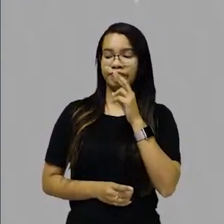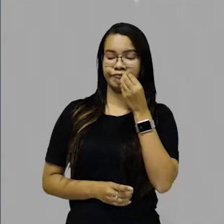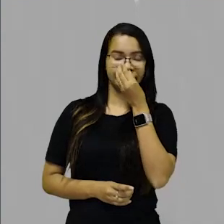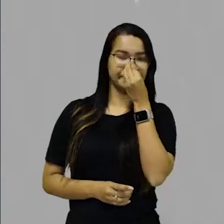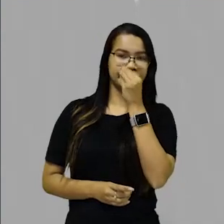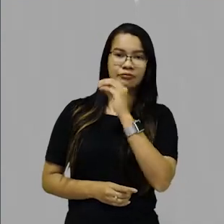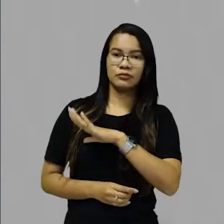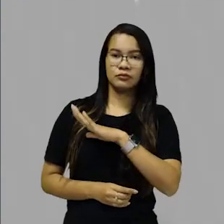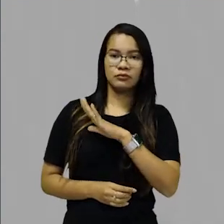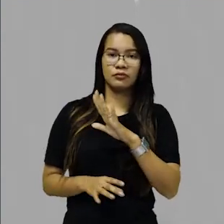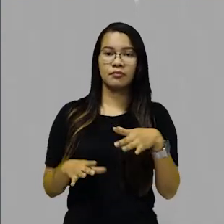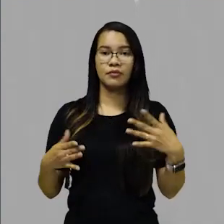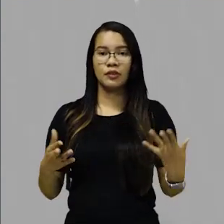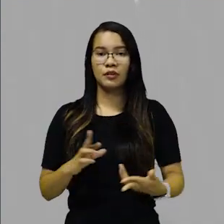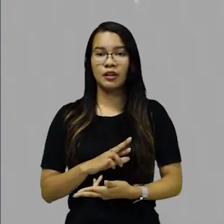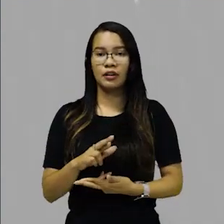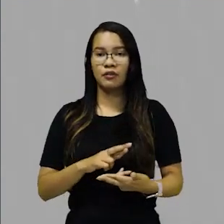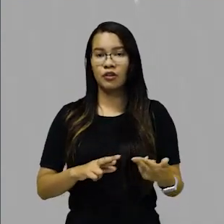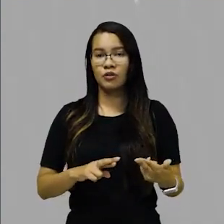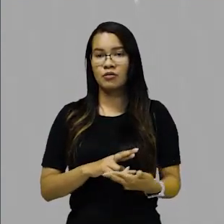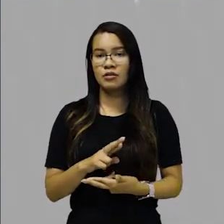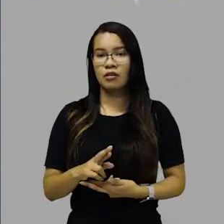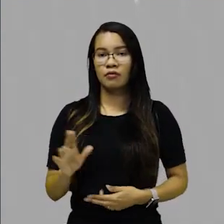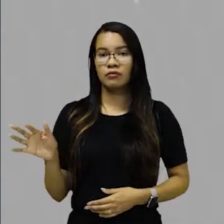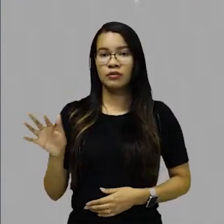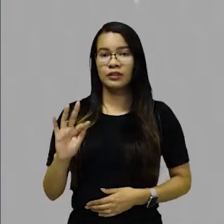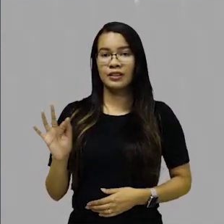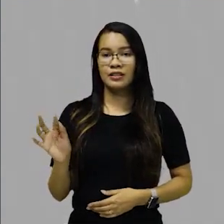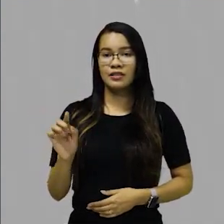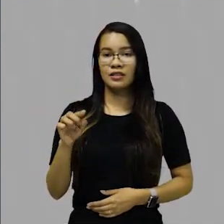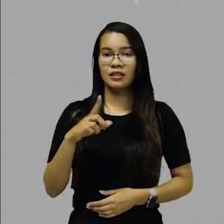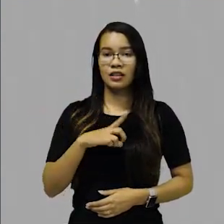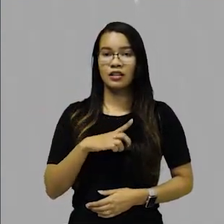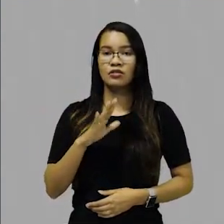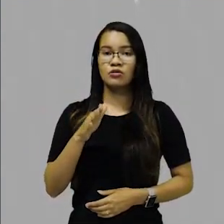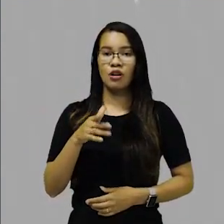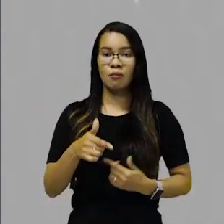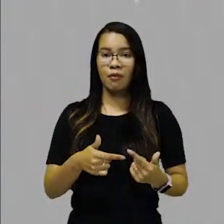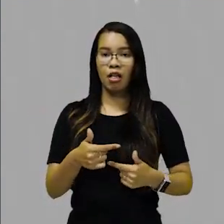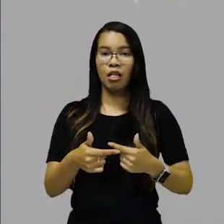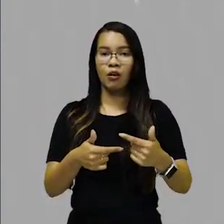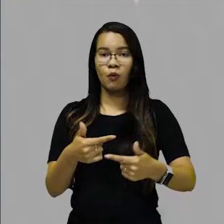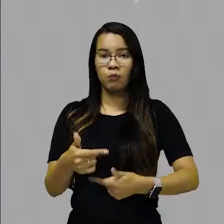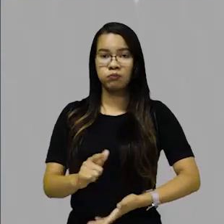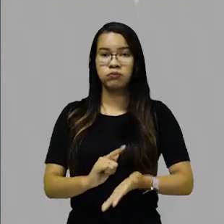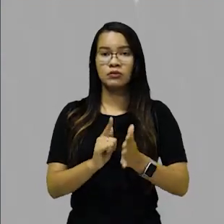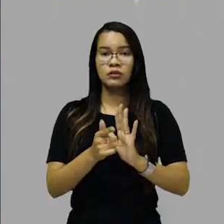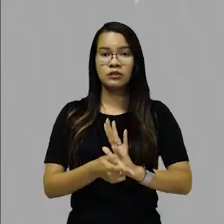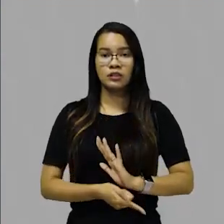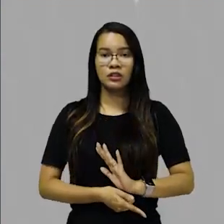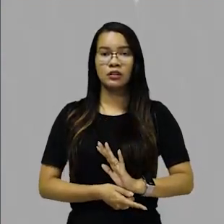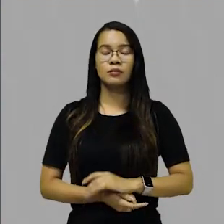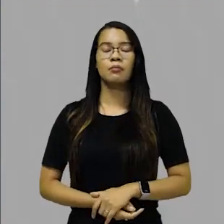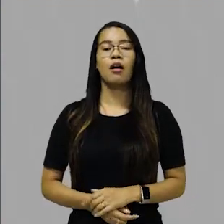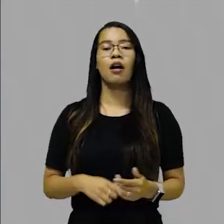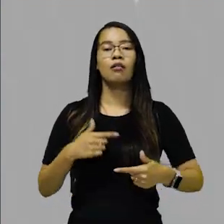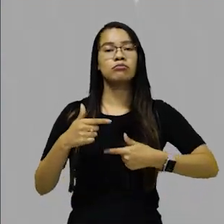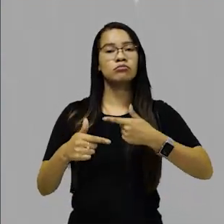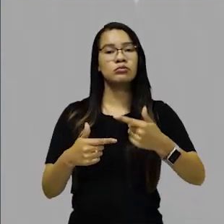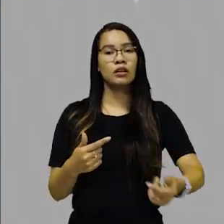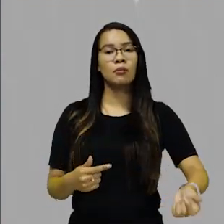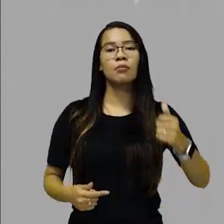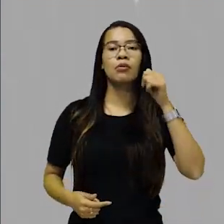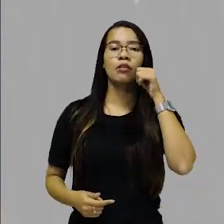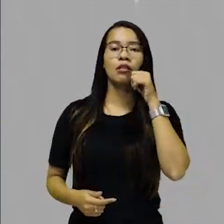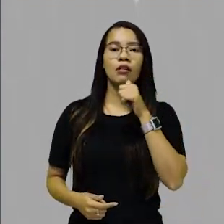tem uma luta de gênero, você tem uma luta da mulher, você tem uma luta feminina pelo quê?